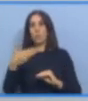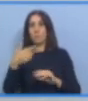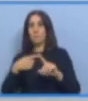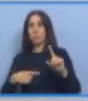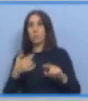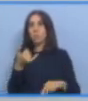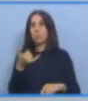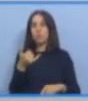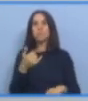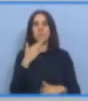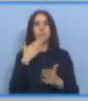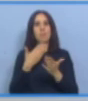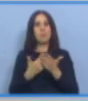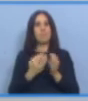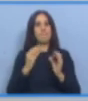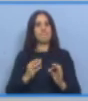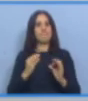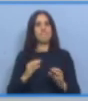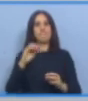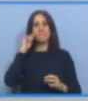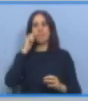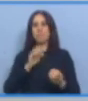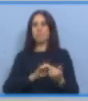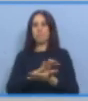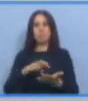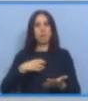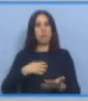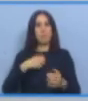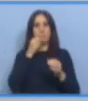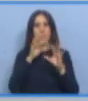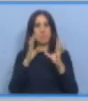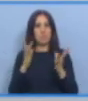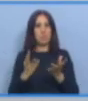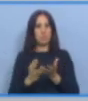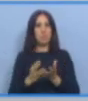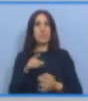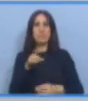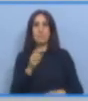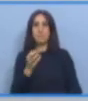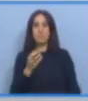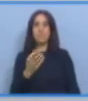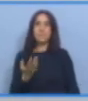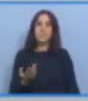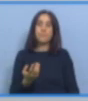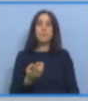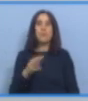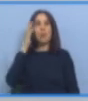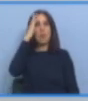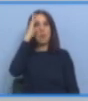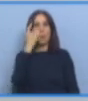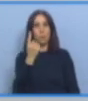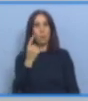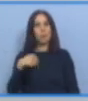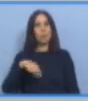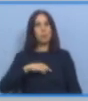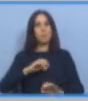terá realmente uma consequência drástica e dramática para o planeta. E é precisamente um desses mitos que nós